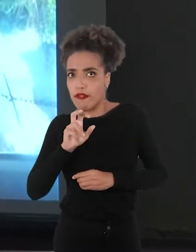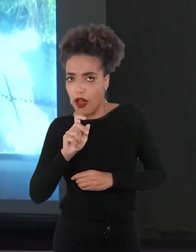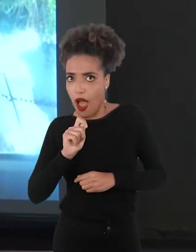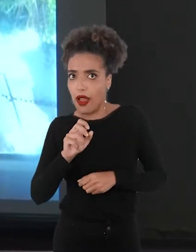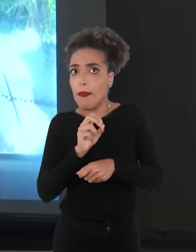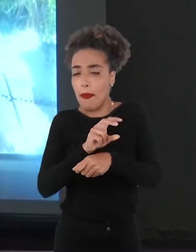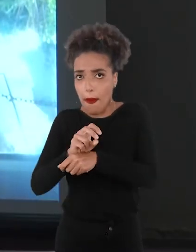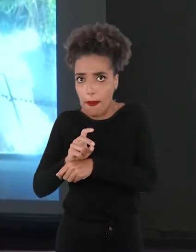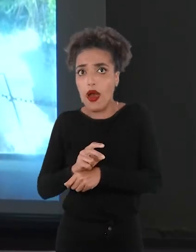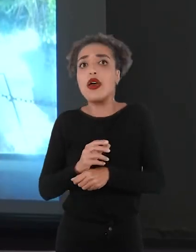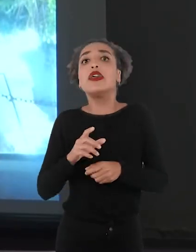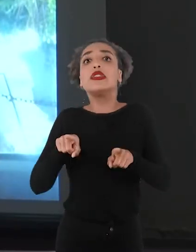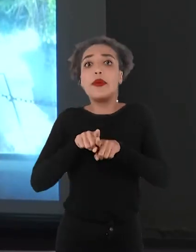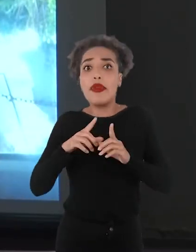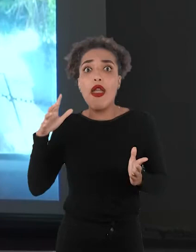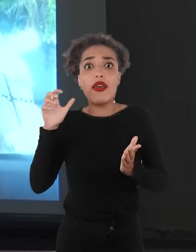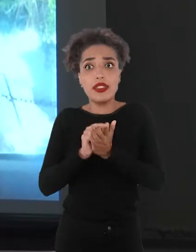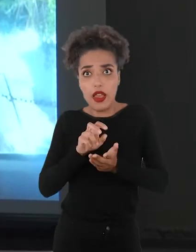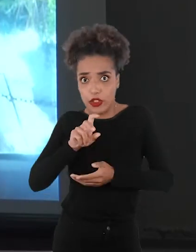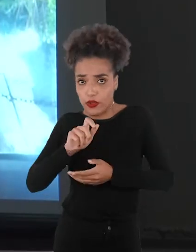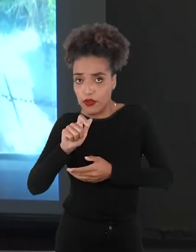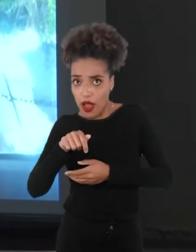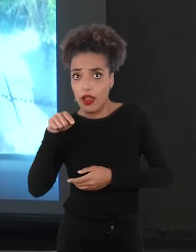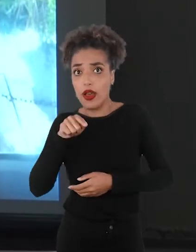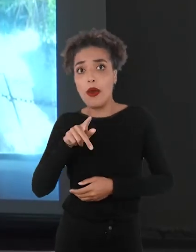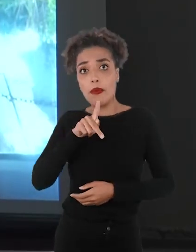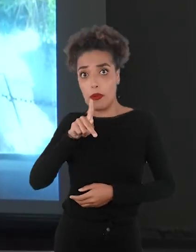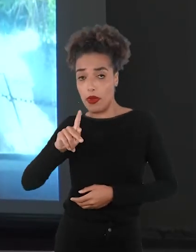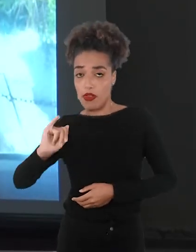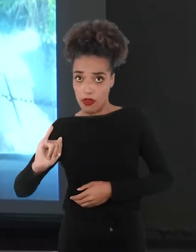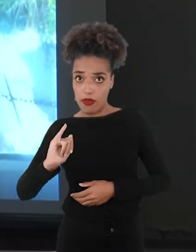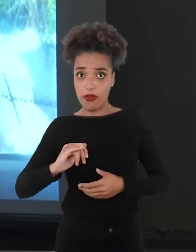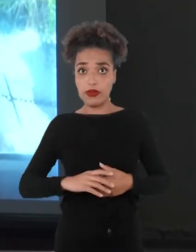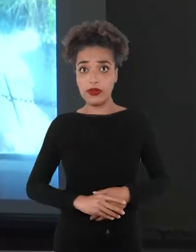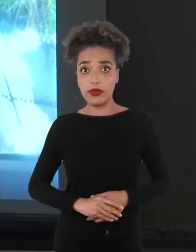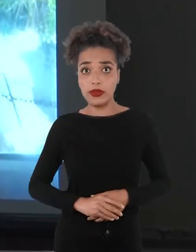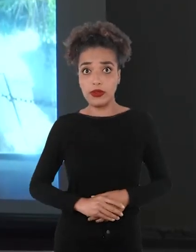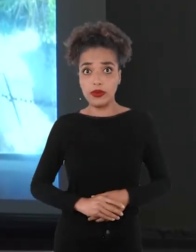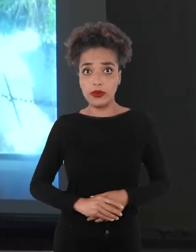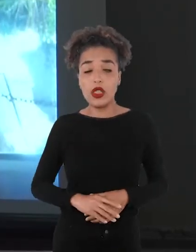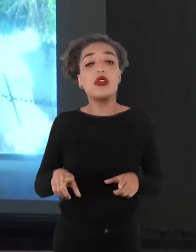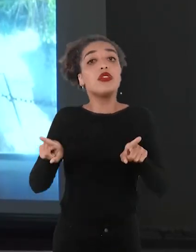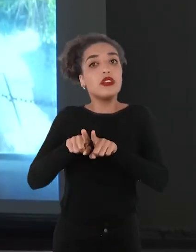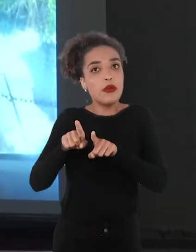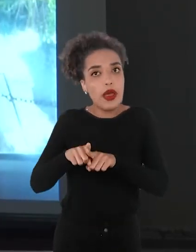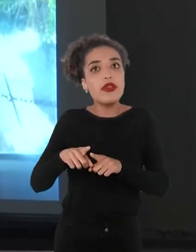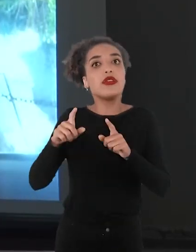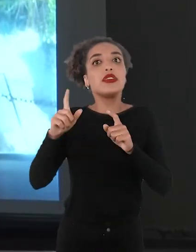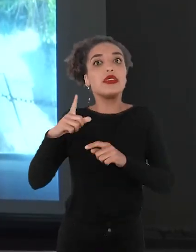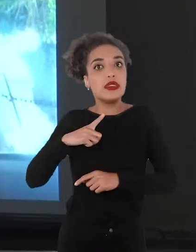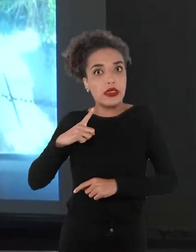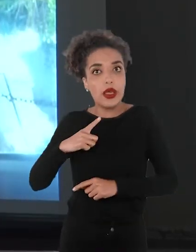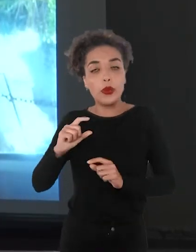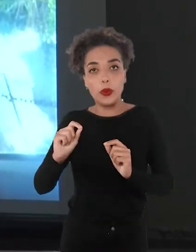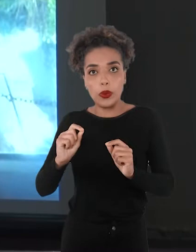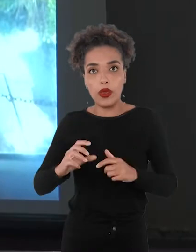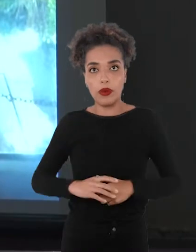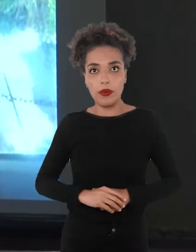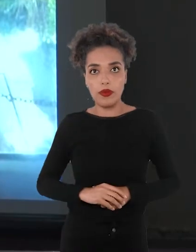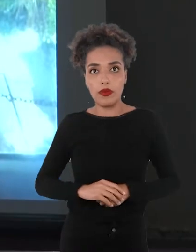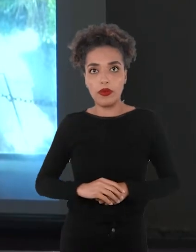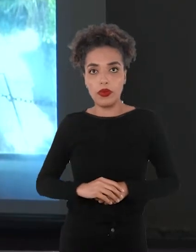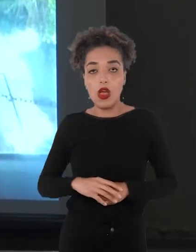para reservas de vagas PPI, também possui a inserção garantida de